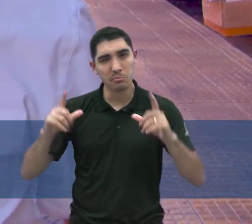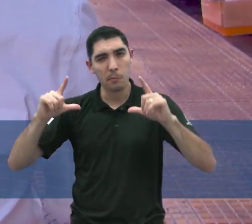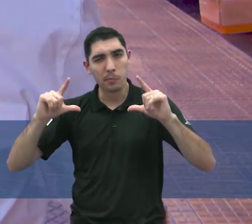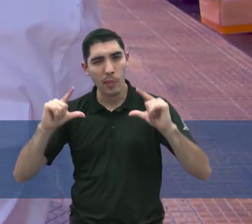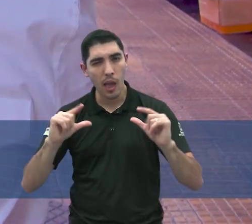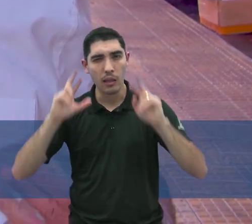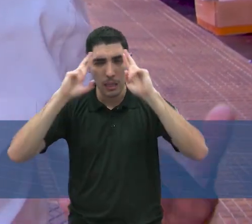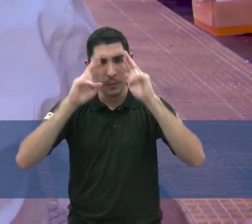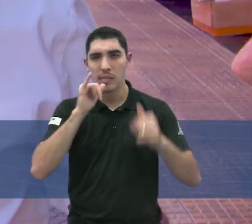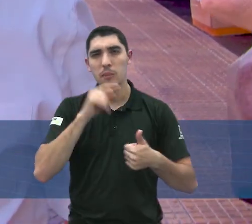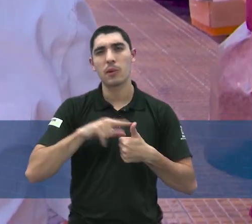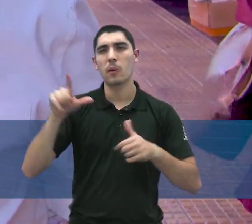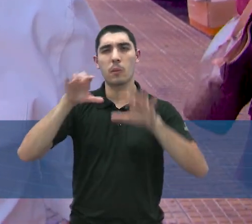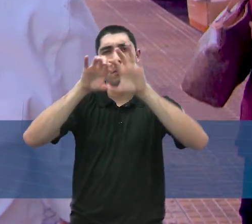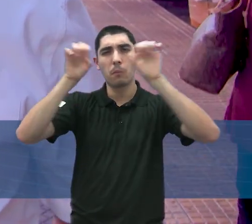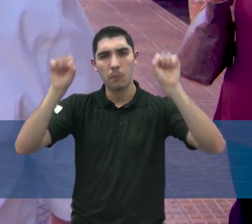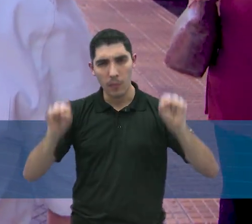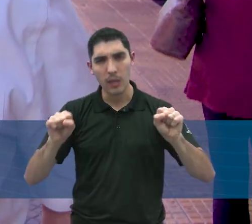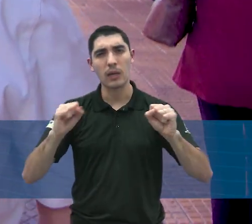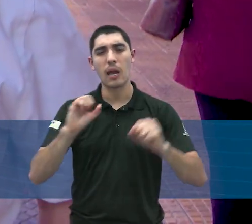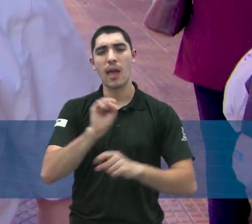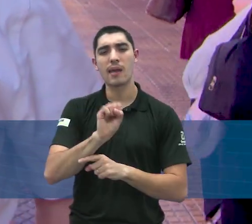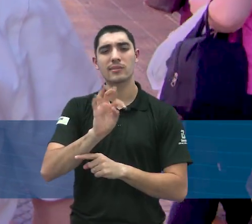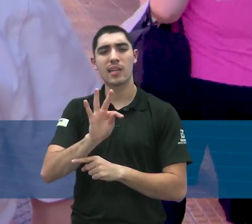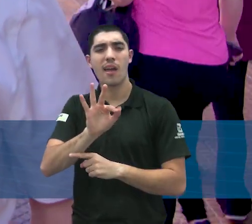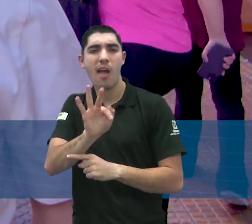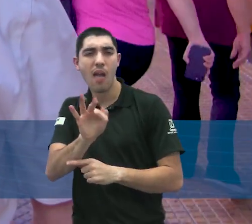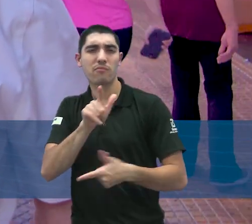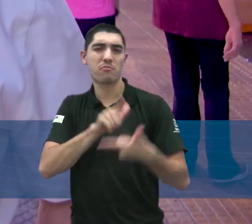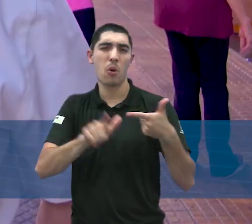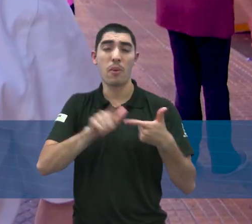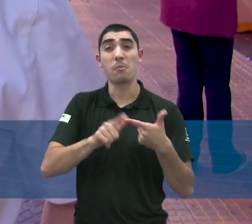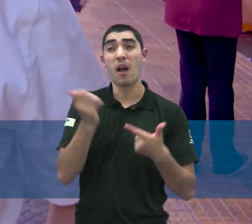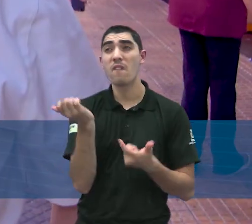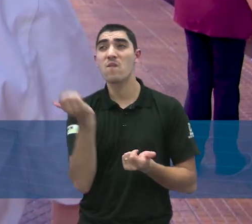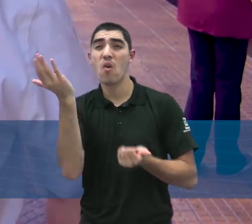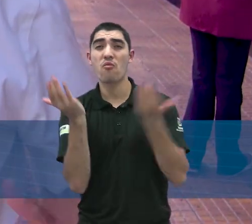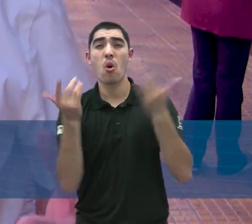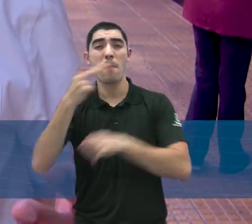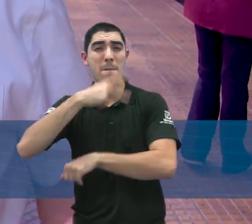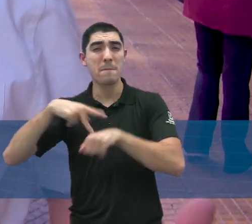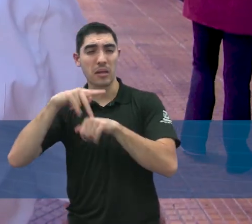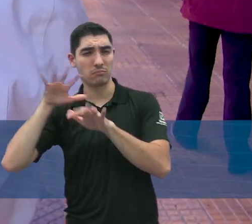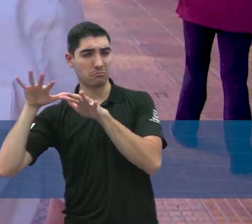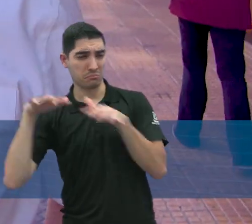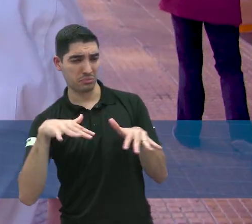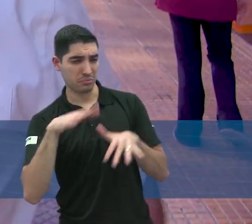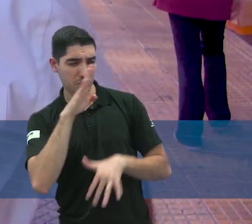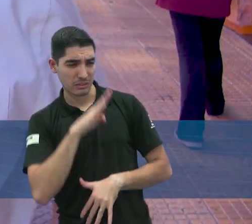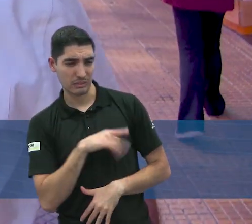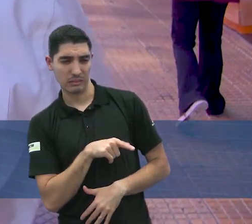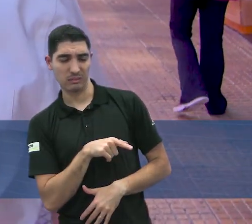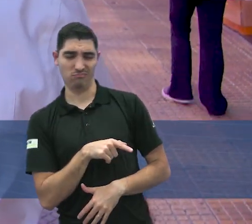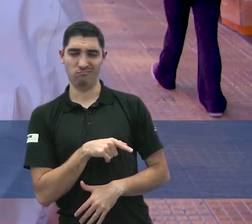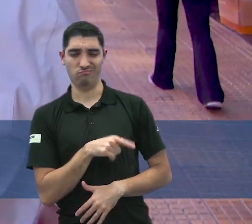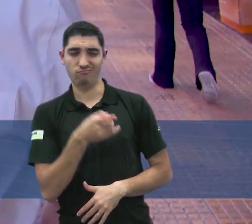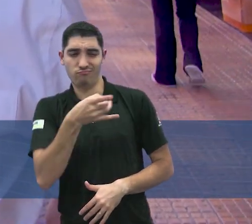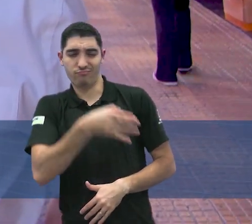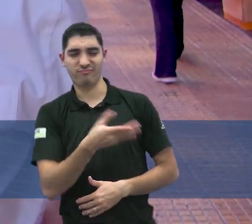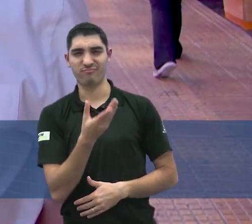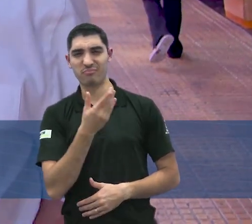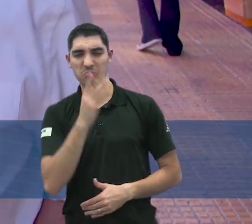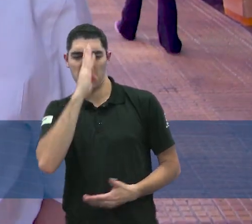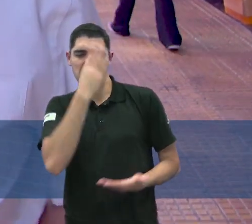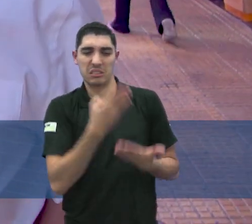com problema com o STF, com tudo, o Brasil está muito desacreditado lá fora. Porque o pessoal, a população em